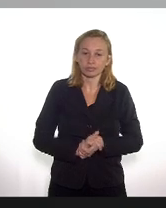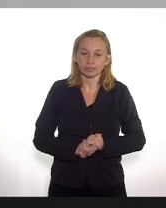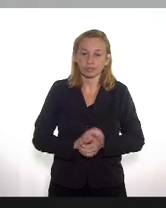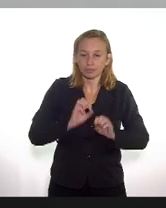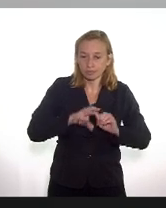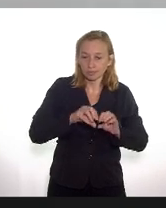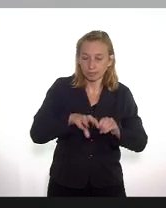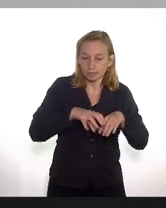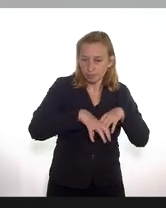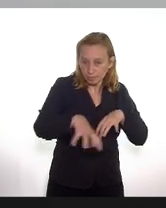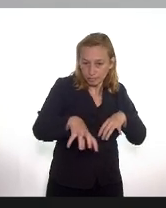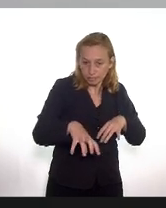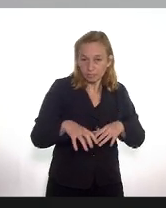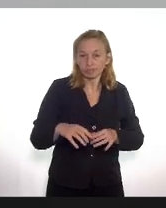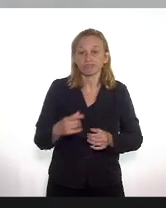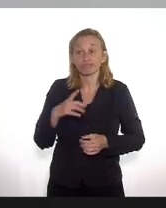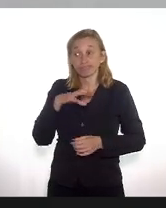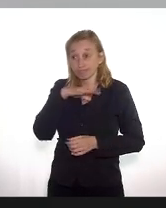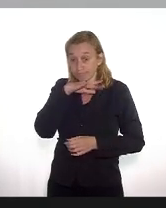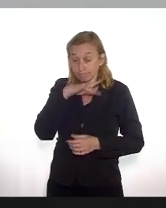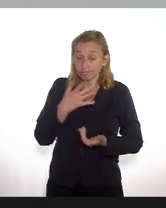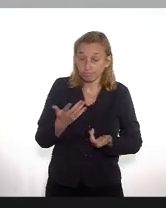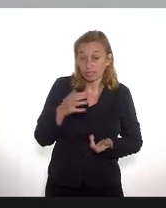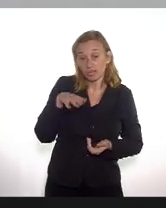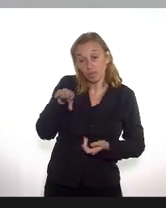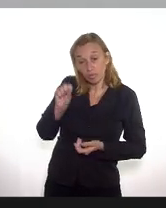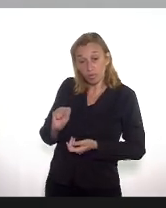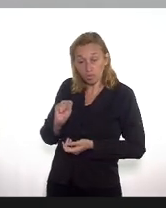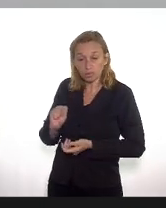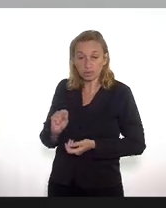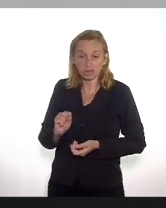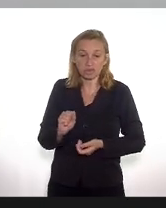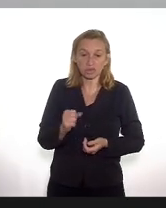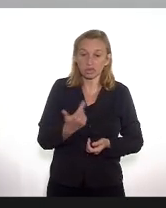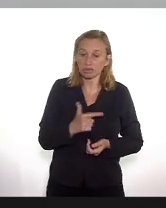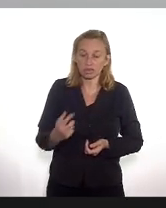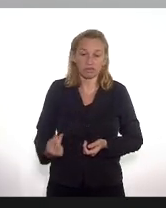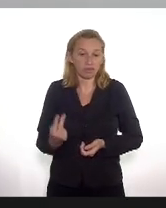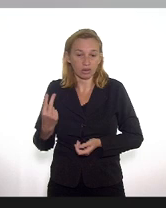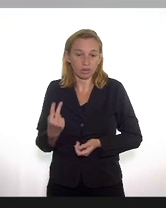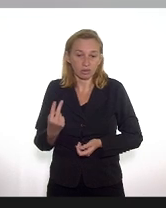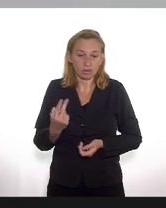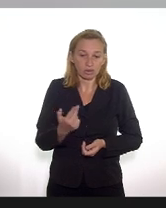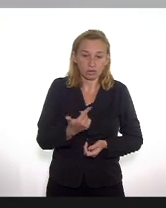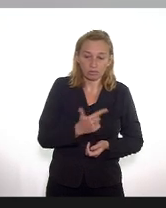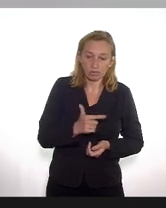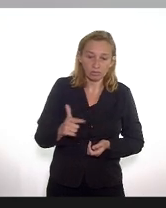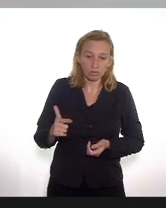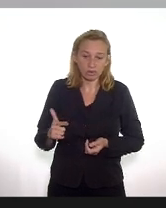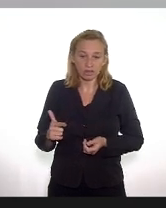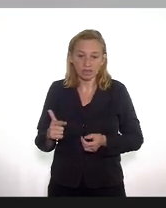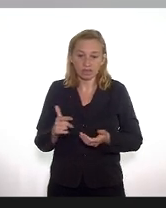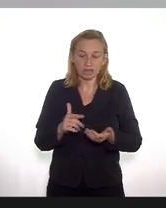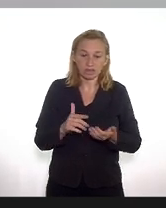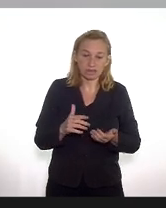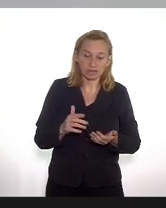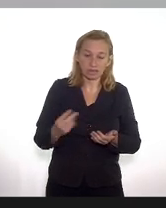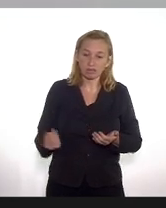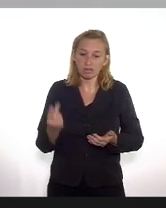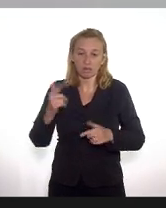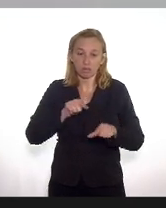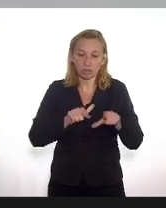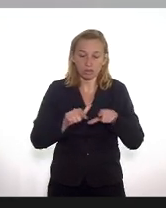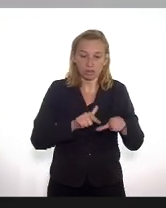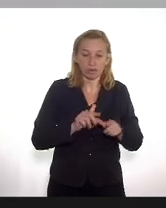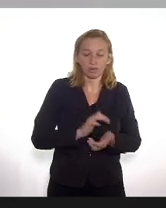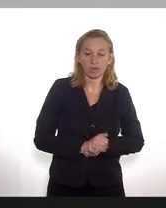educação à distância de uma forma precária, com bolsas subvalorizadas, sem nenhuma garantia trabalhista, como